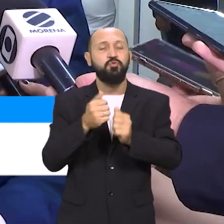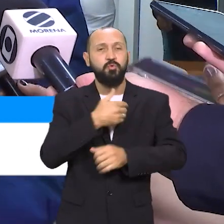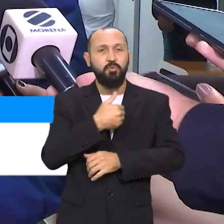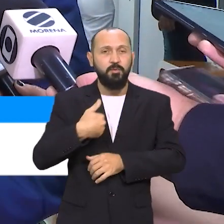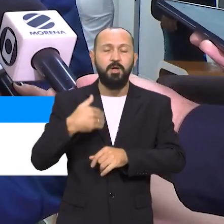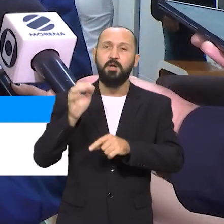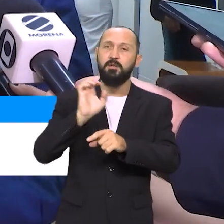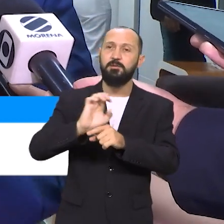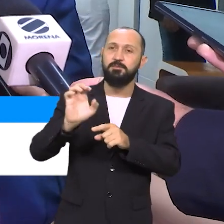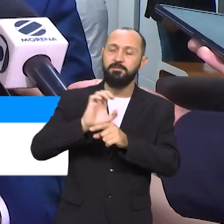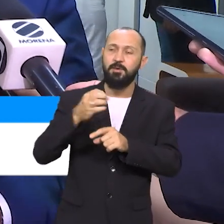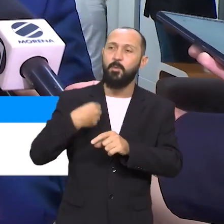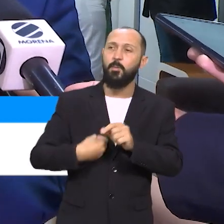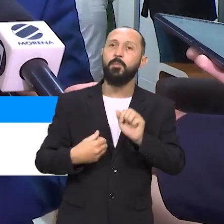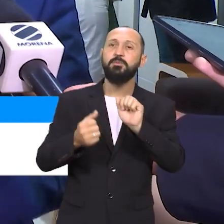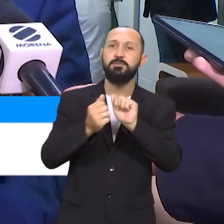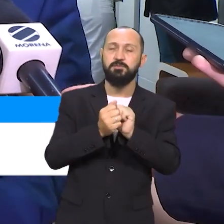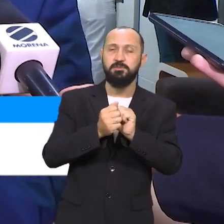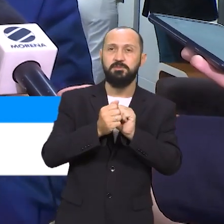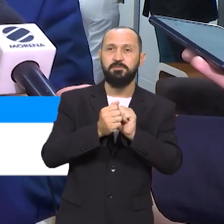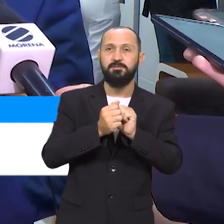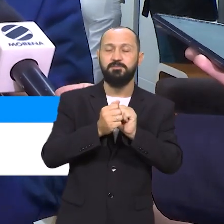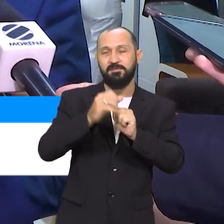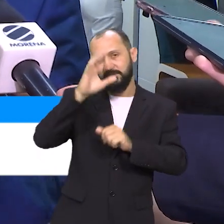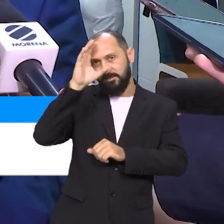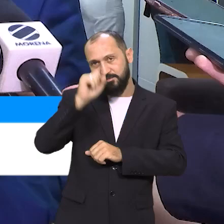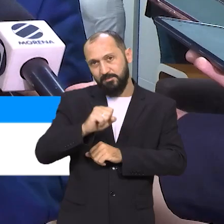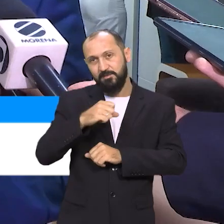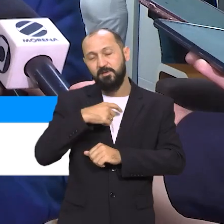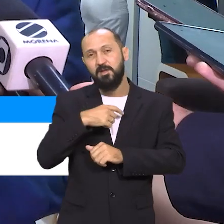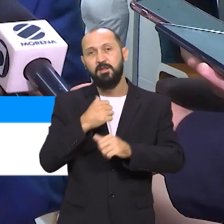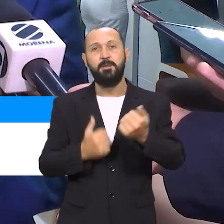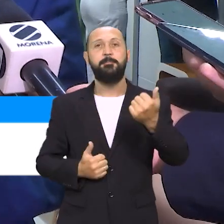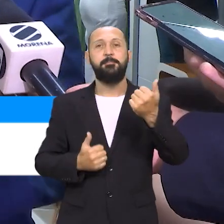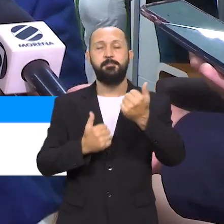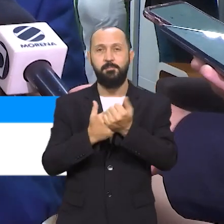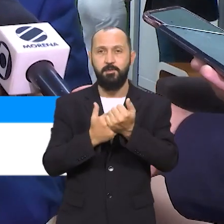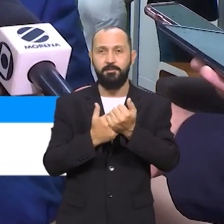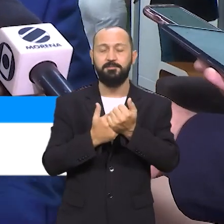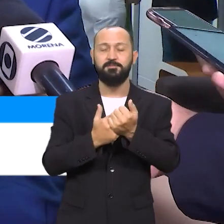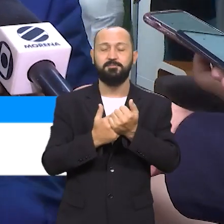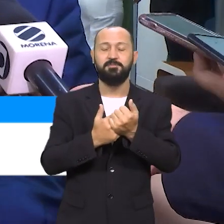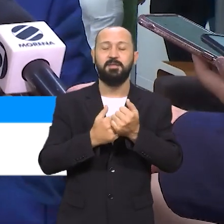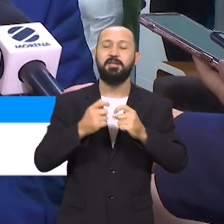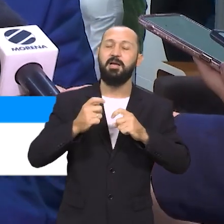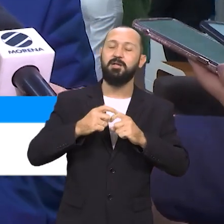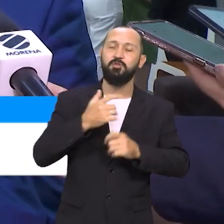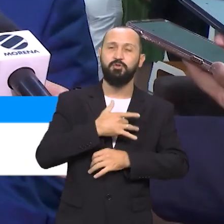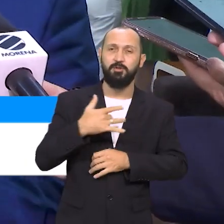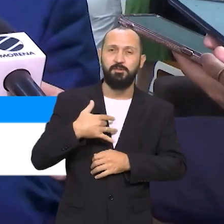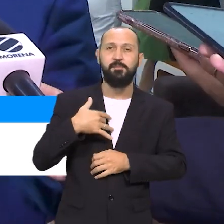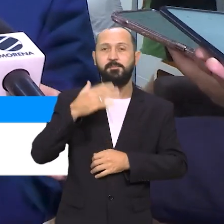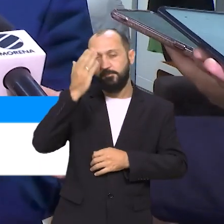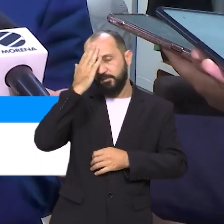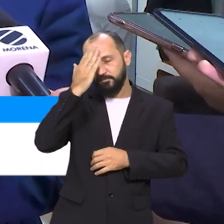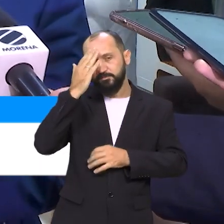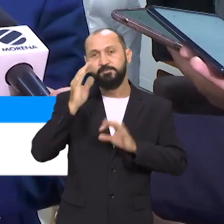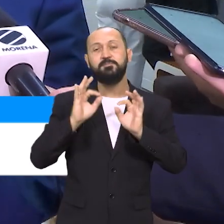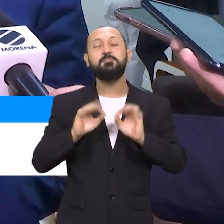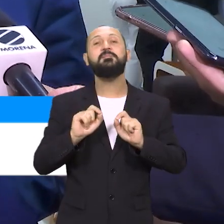com o governo do Estado, que sempre foi presente nas decisões e no suporte ao nosso plano de saúde. Eu